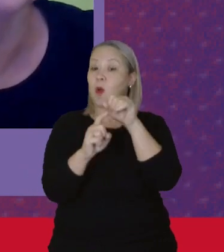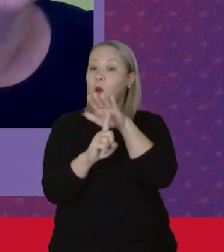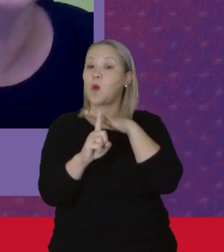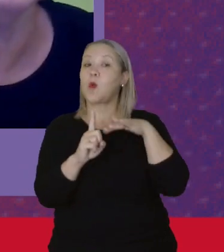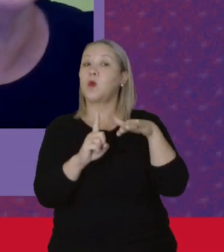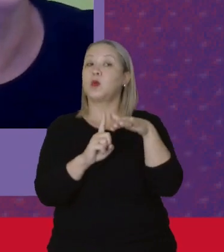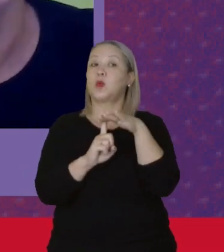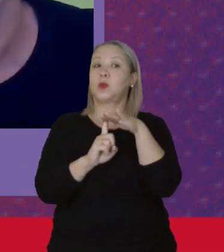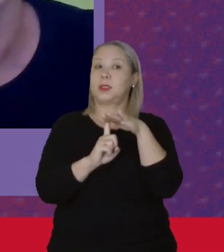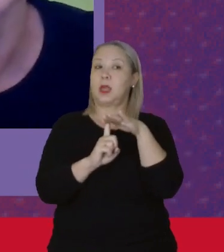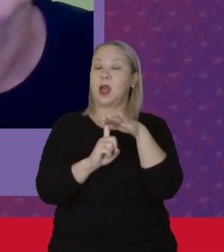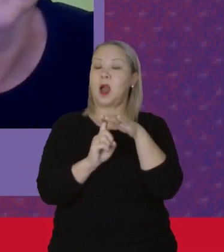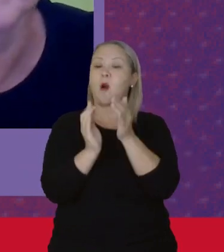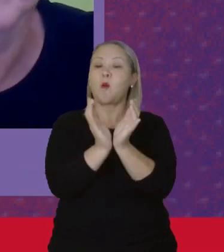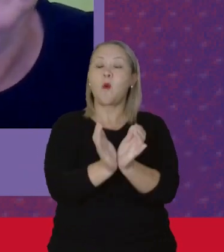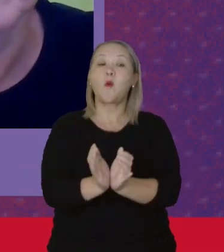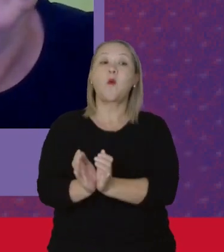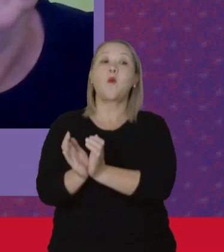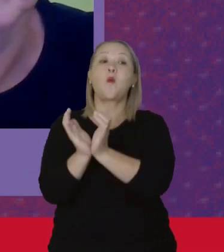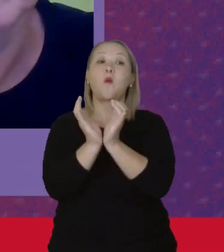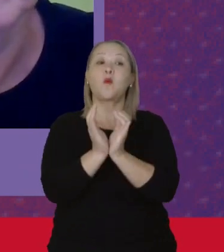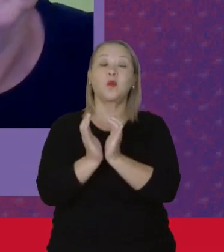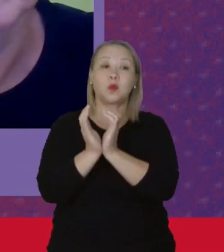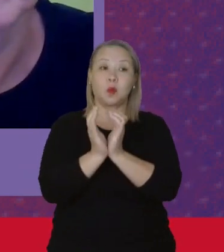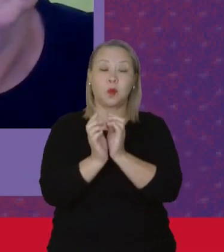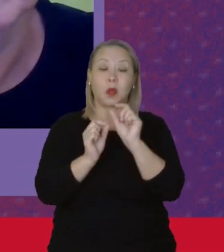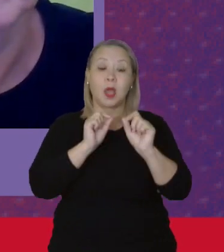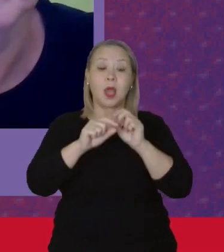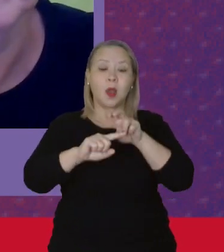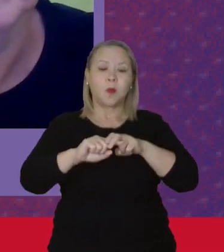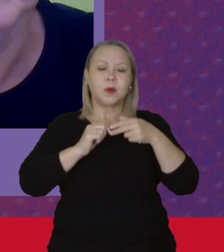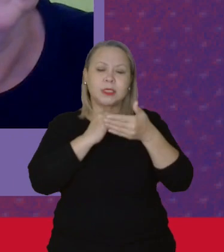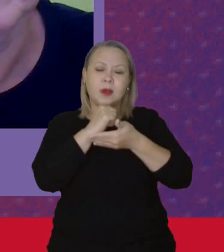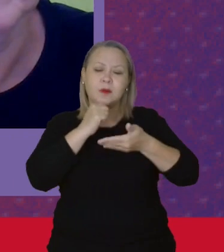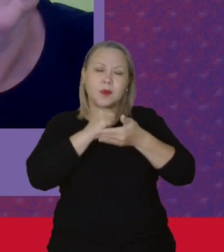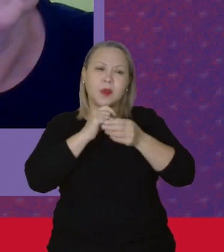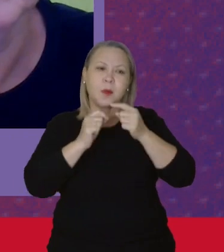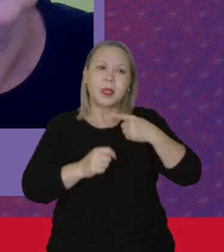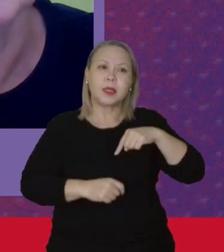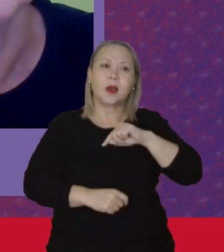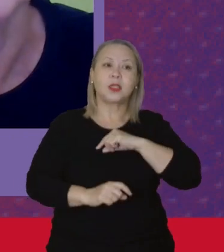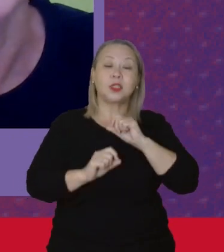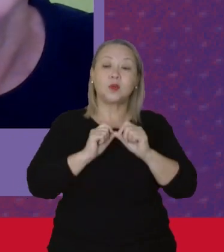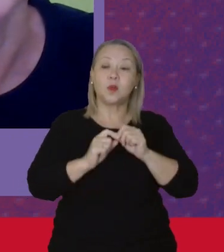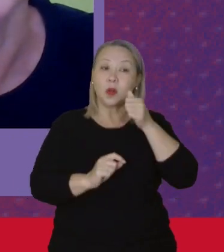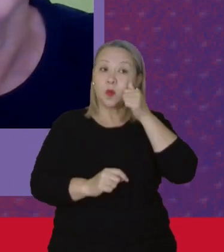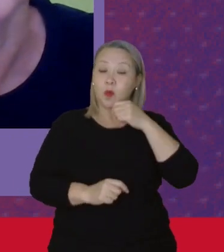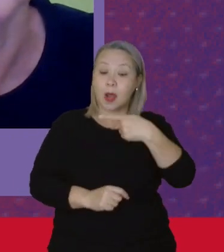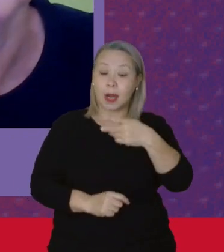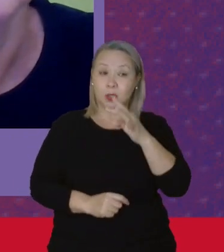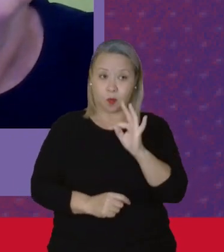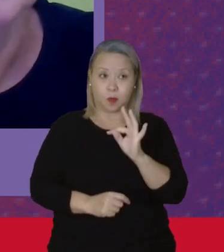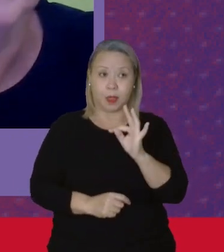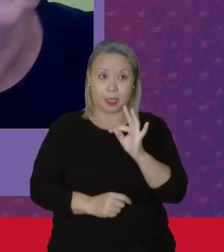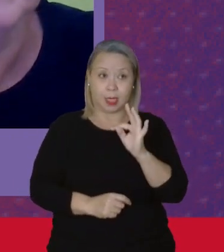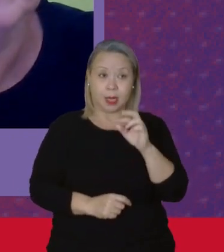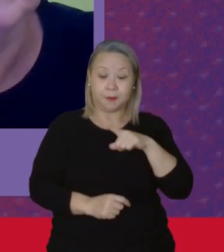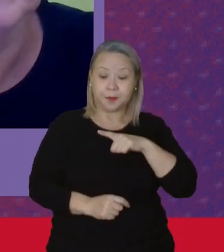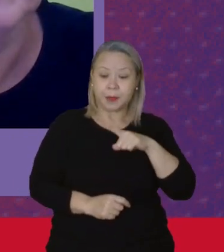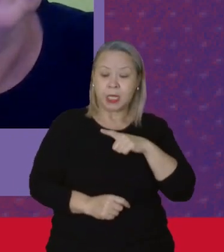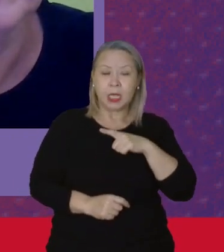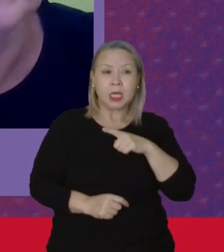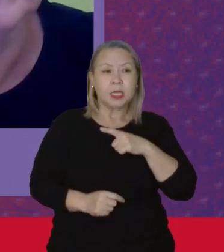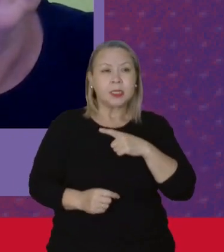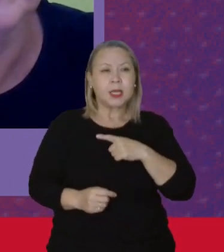social, com o coletivo. E é por isso que é fundamental a gente, enquanto mulheres do PT, estar